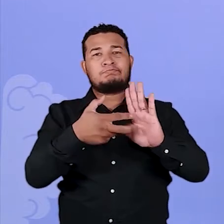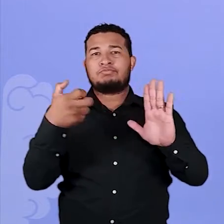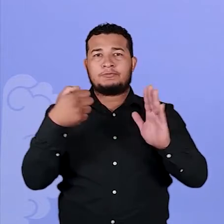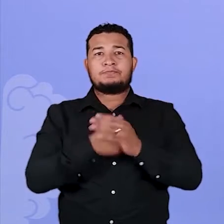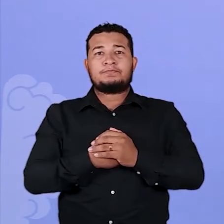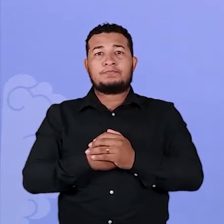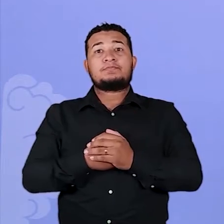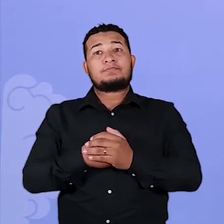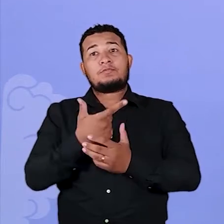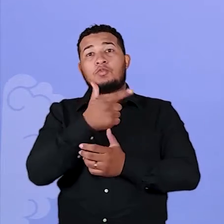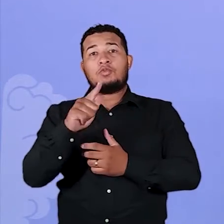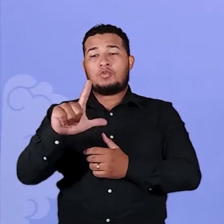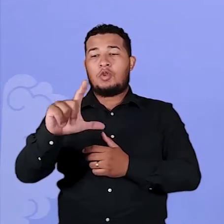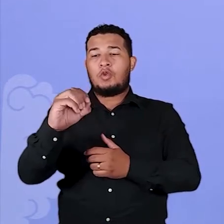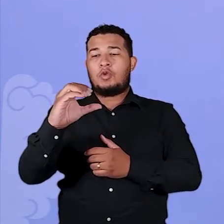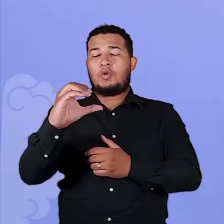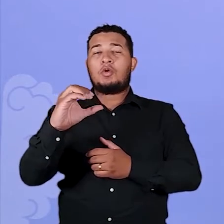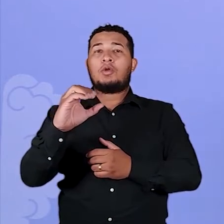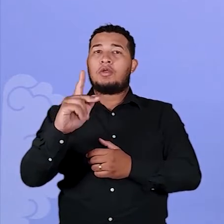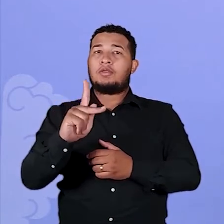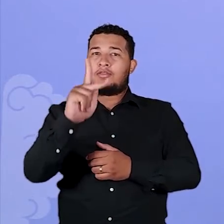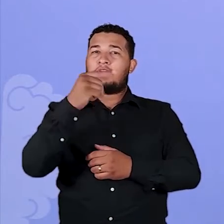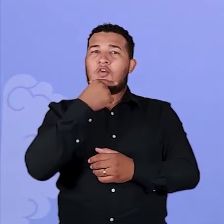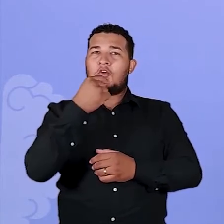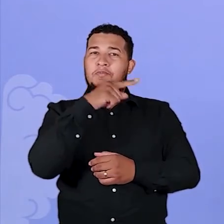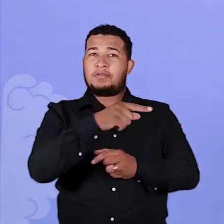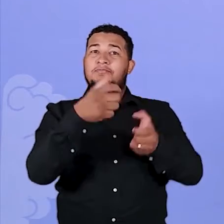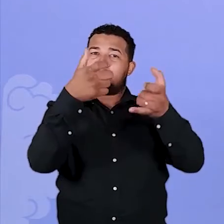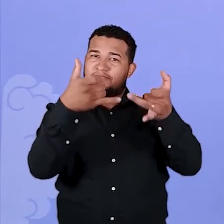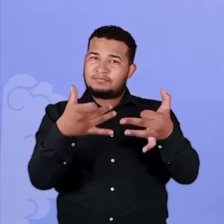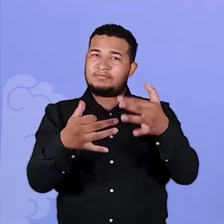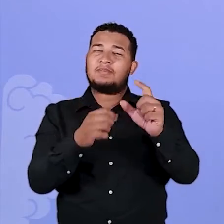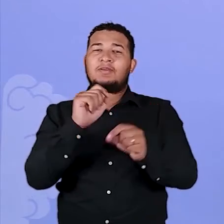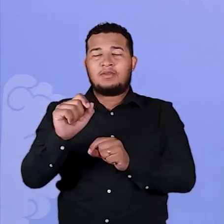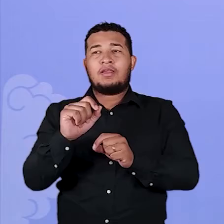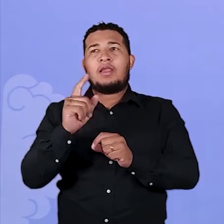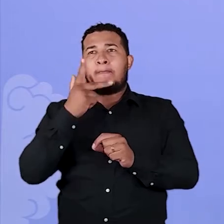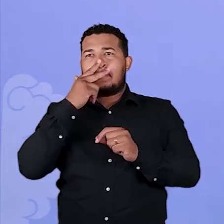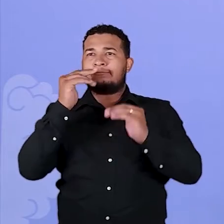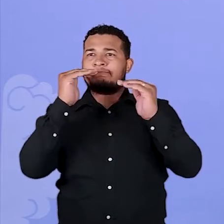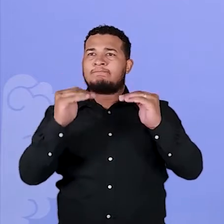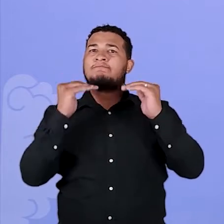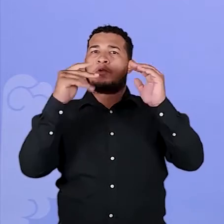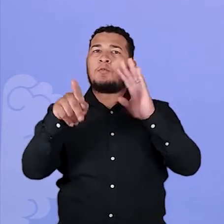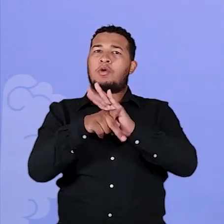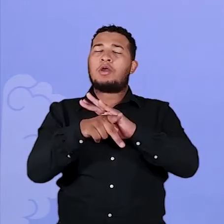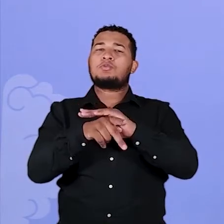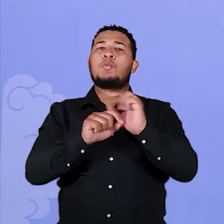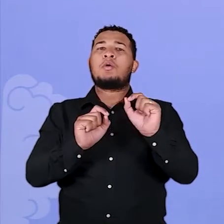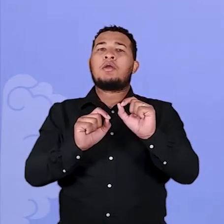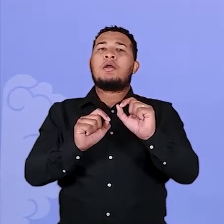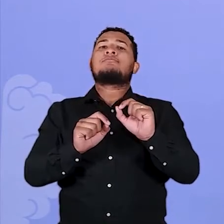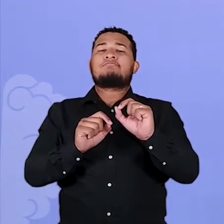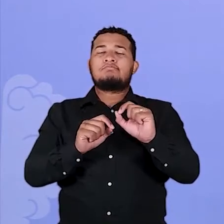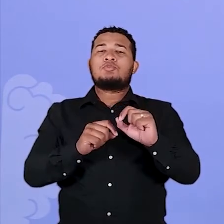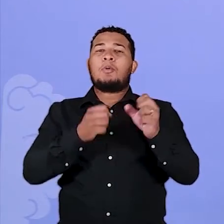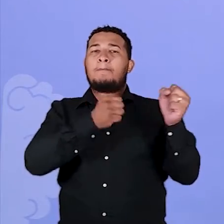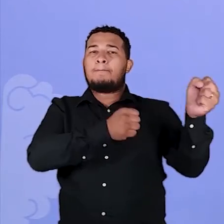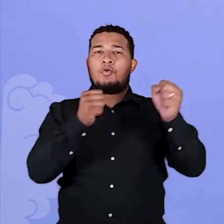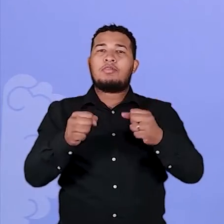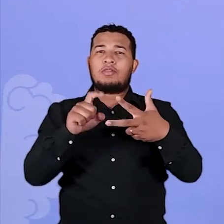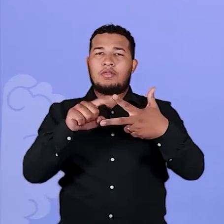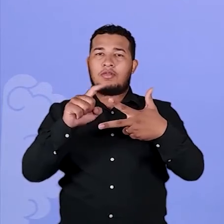Locke chama isso de prerrogativa. Para Locke, o soberano, o poder executivo,